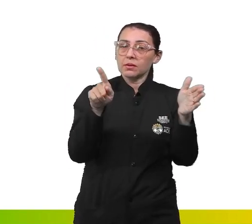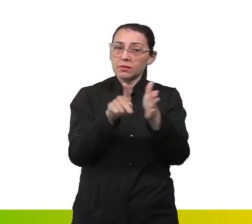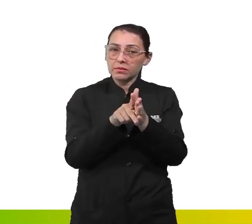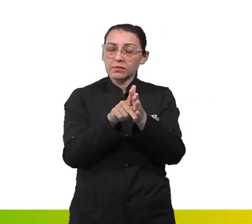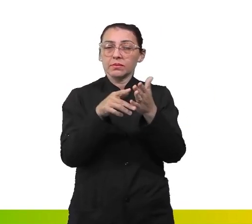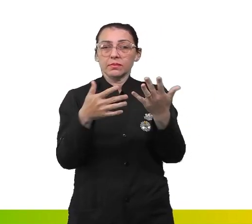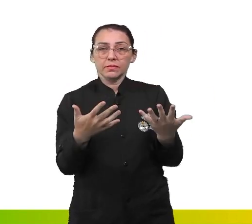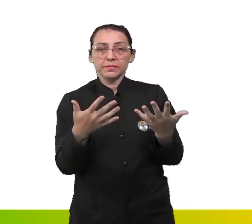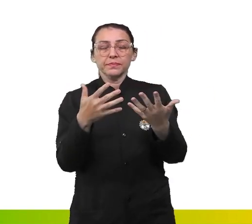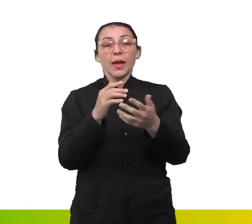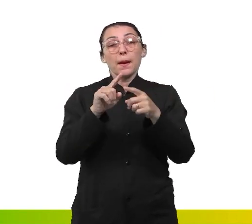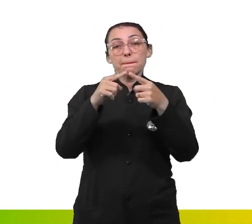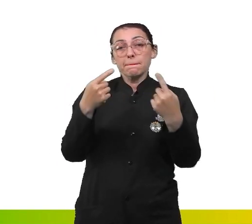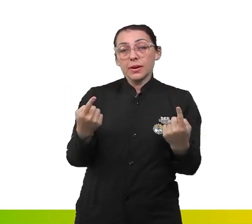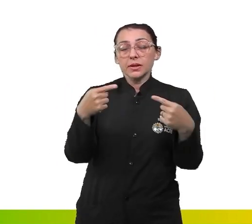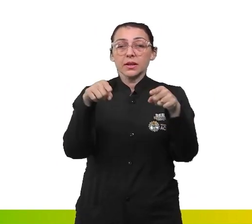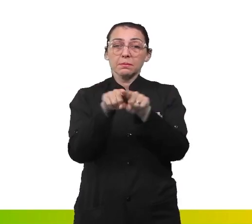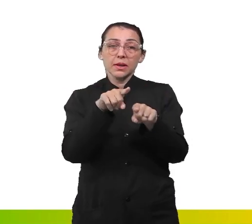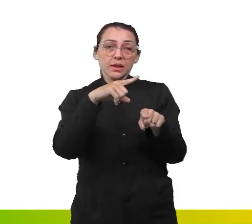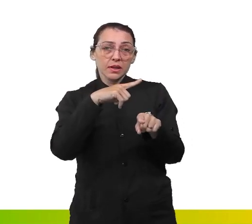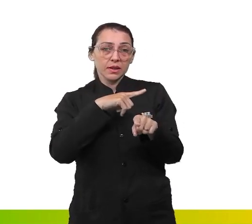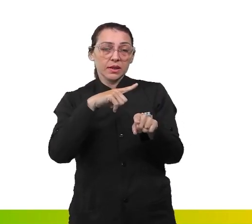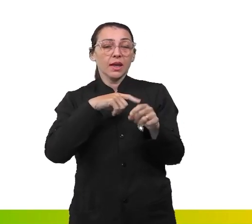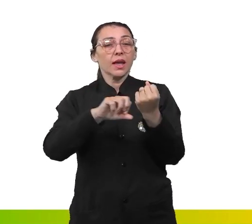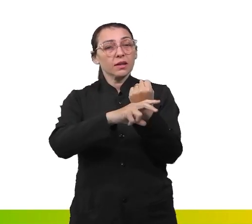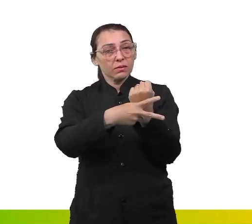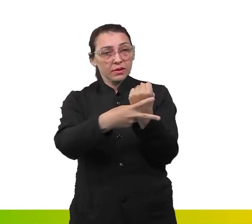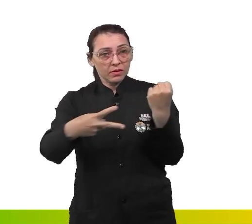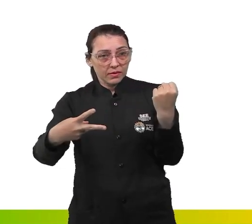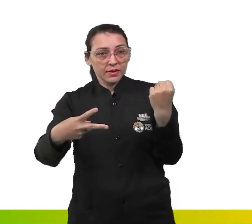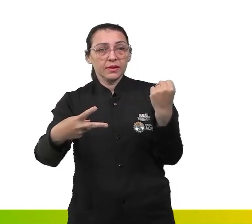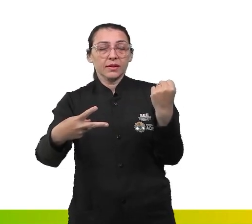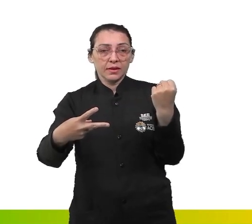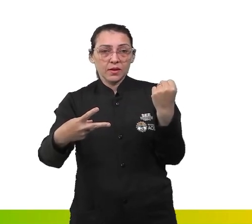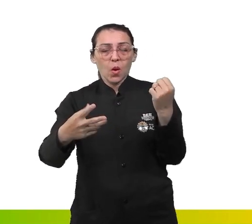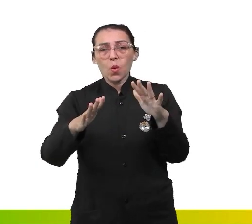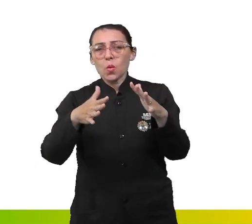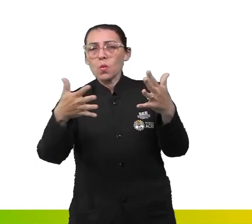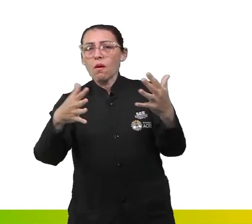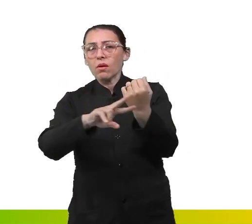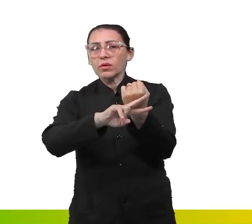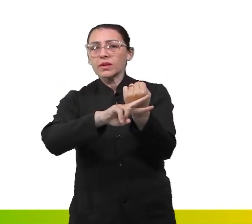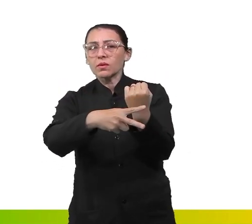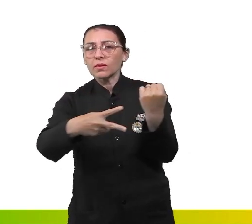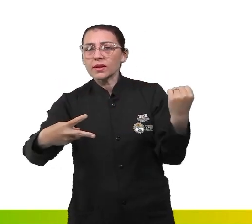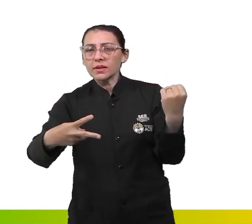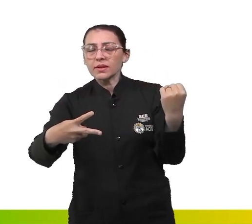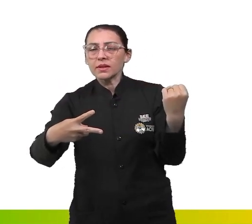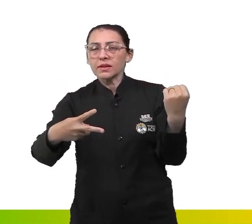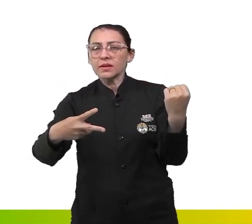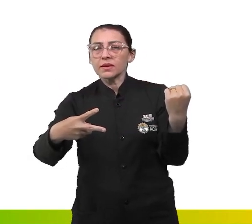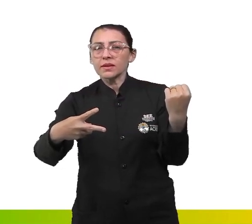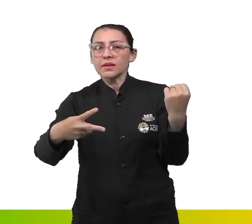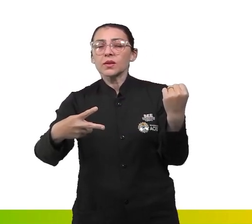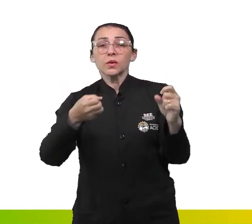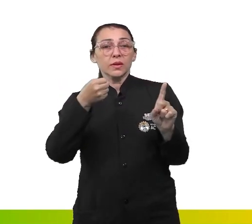propriamente dito. Mas existe essa consequência, né? Qual a consequência? No caso, são os impactos